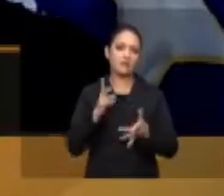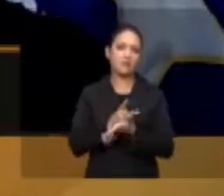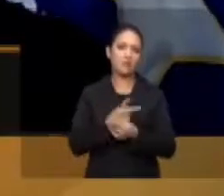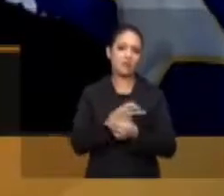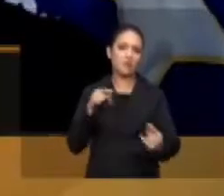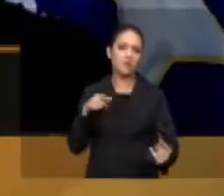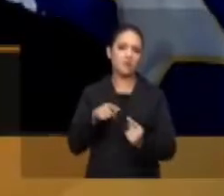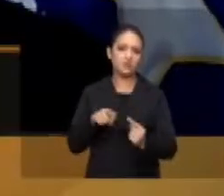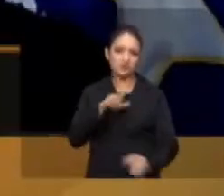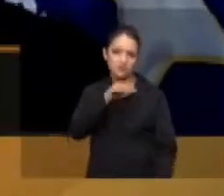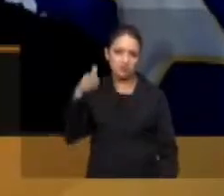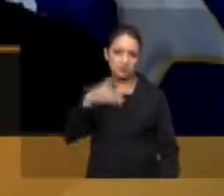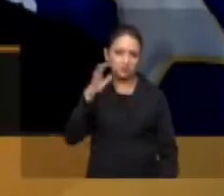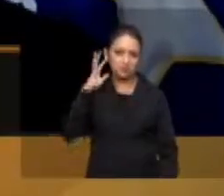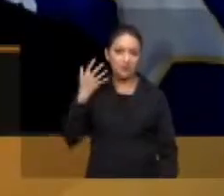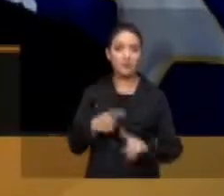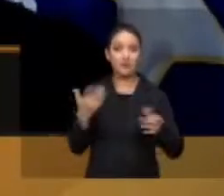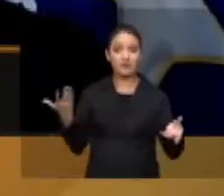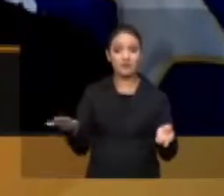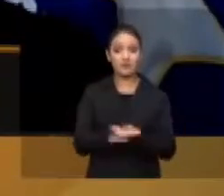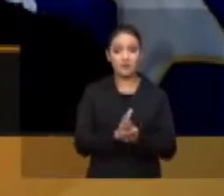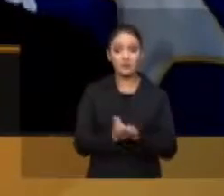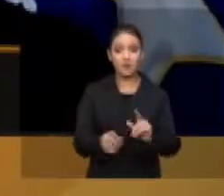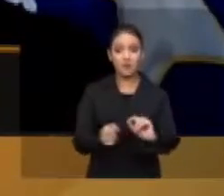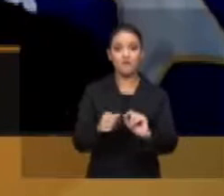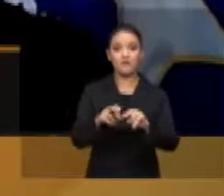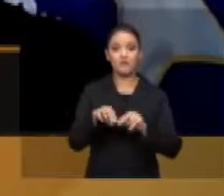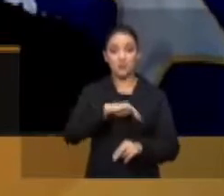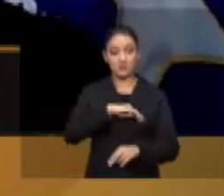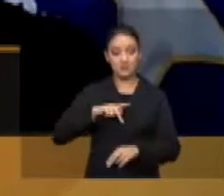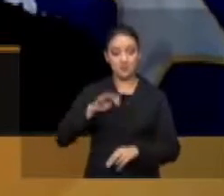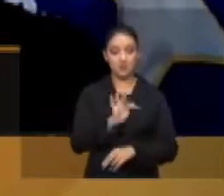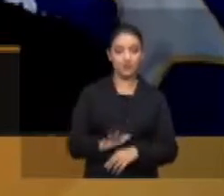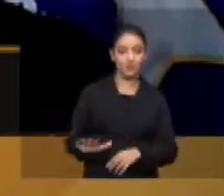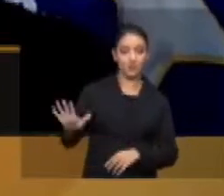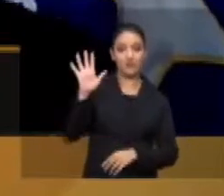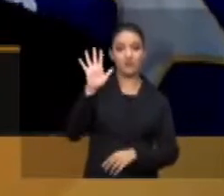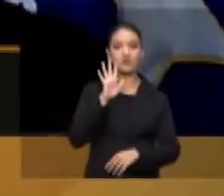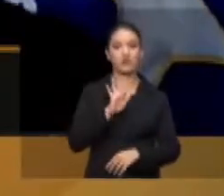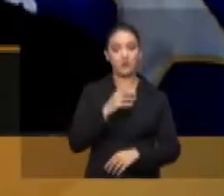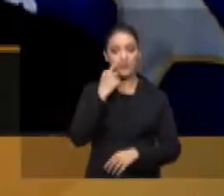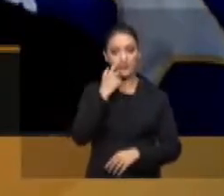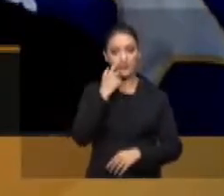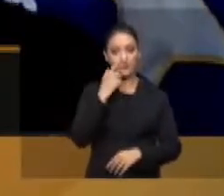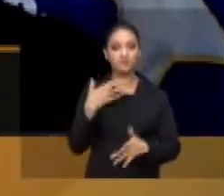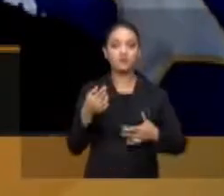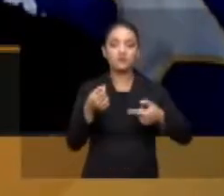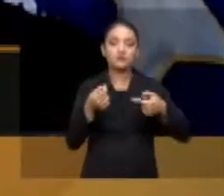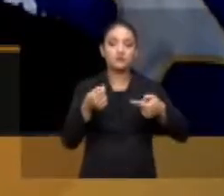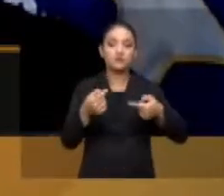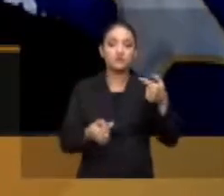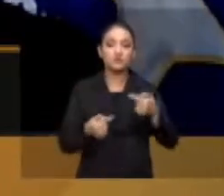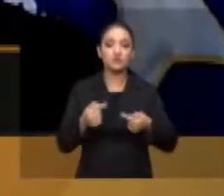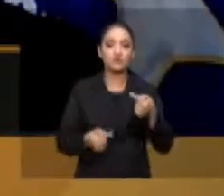ação ainda está em curso, é movida pelo Ministério Público Federal e nela é que se discute